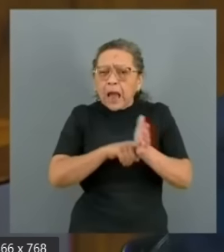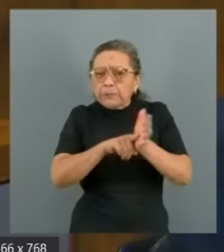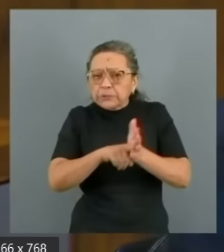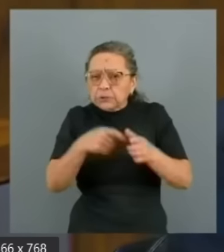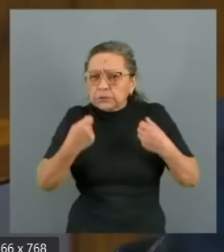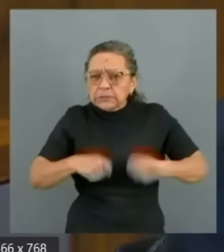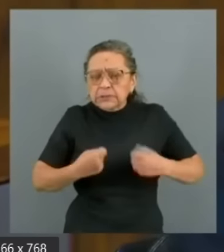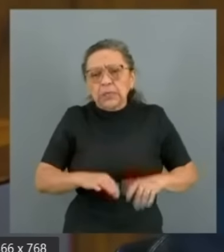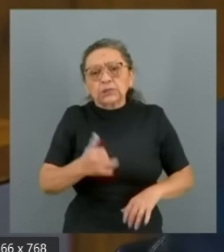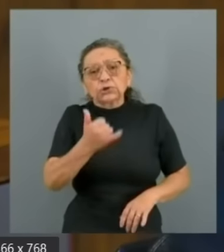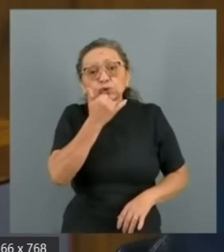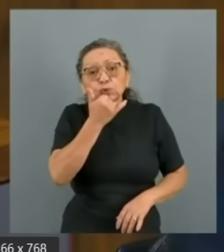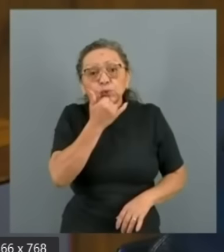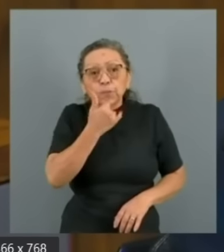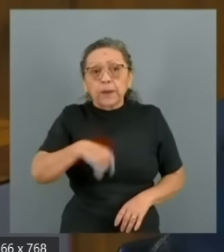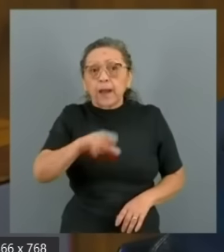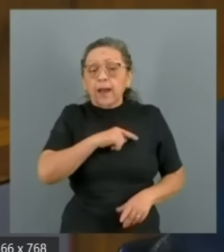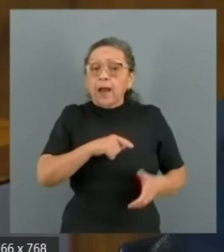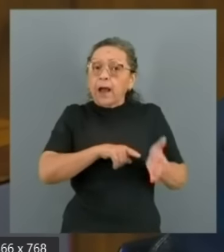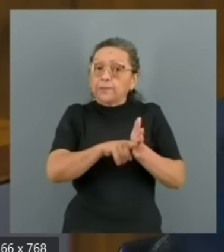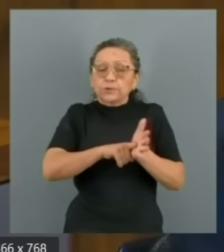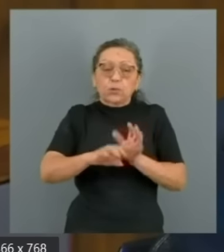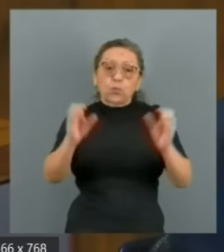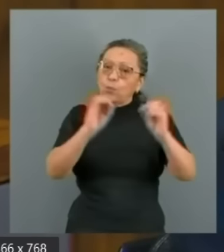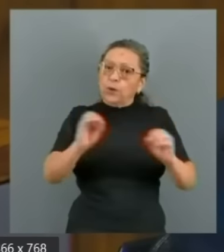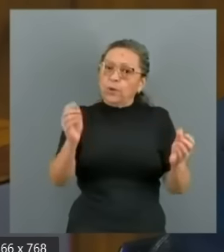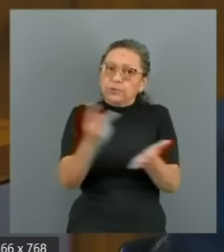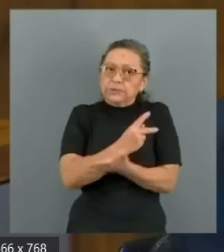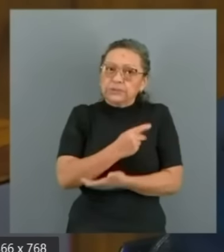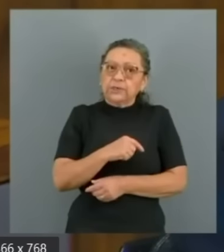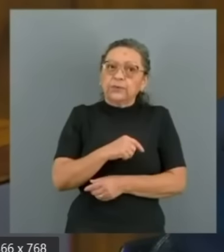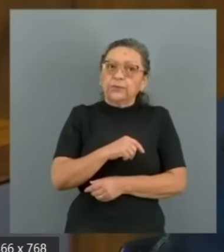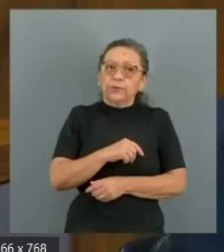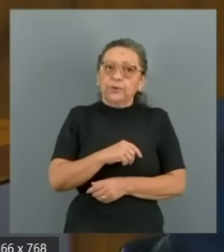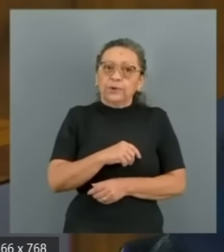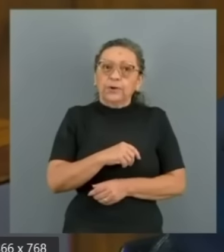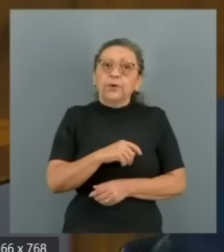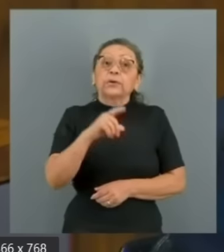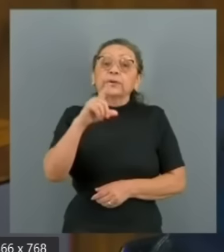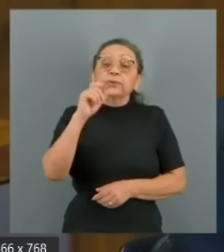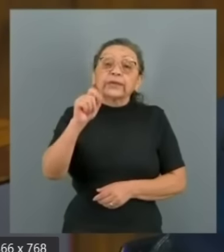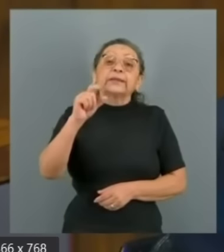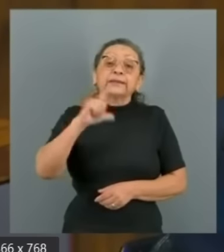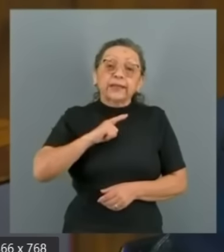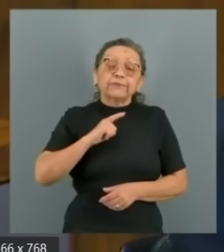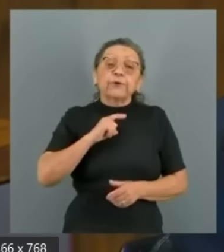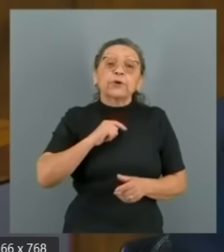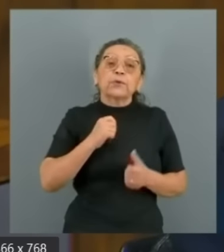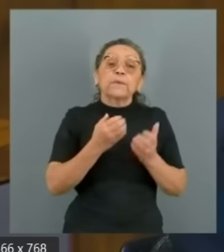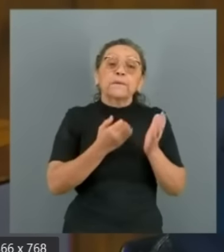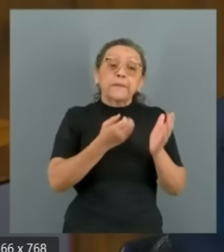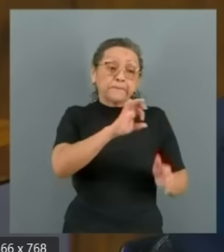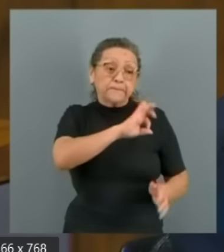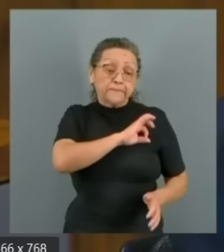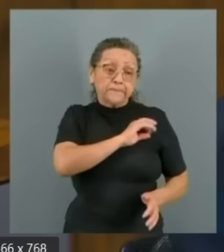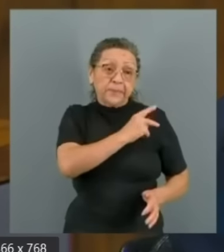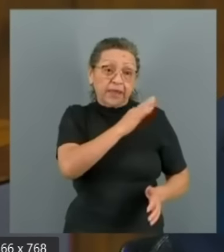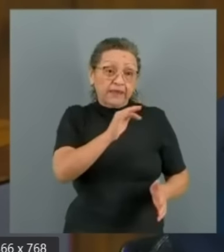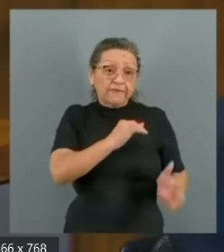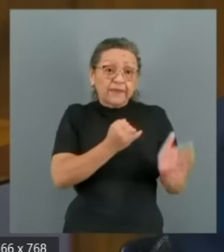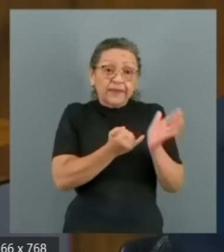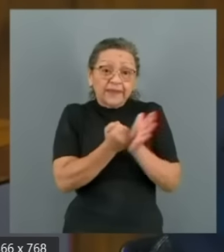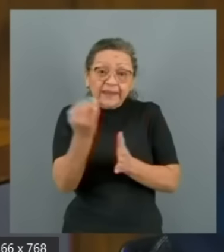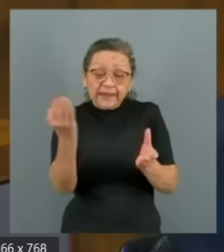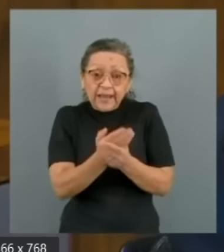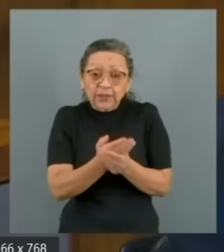senhor Vigílio. As apurações não ocorreram. Ocorreram, na verdade, uma abertura de um inquérito por parte da Polícia Federal em função de denúncias